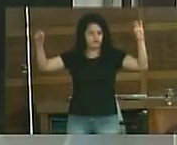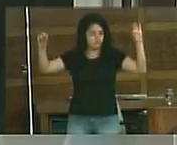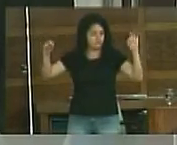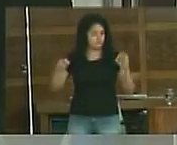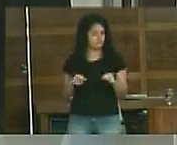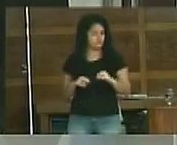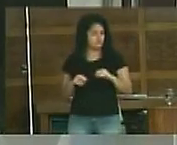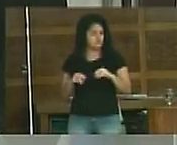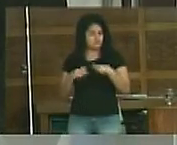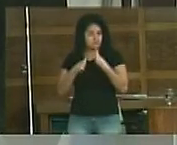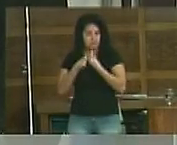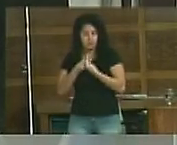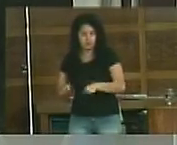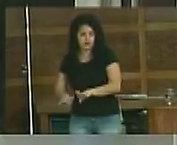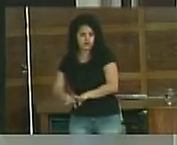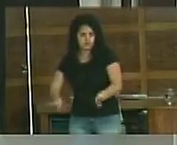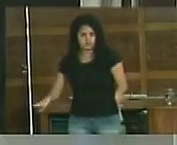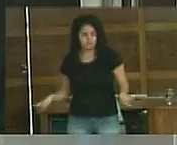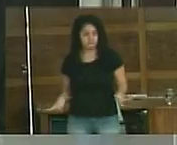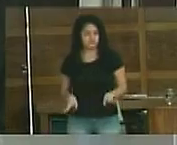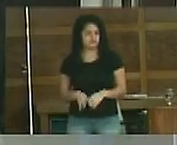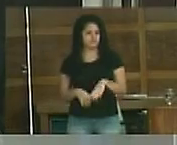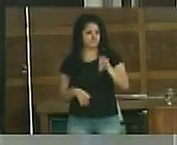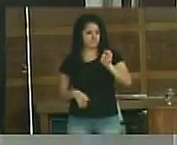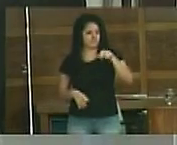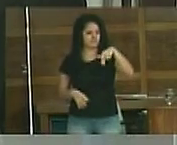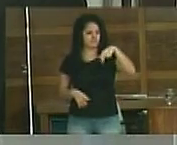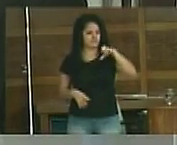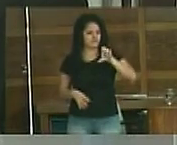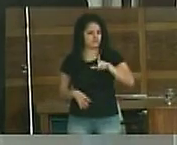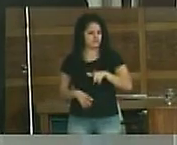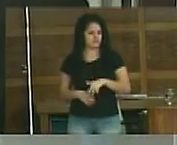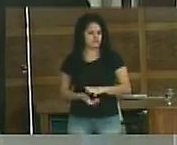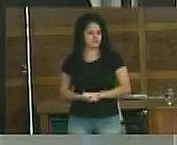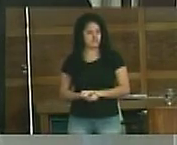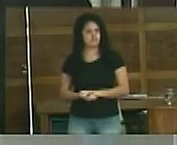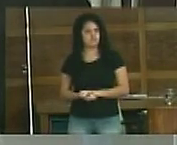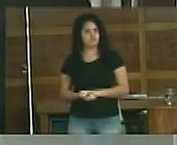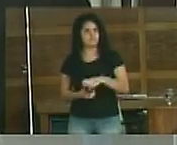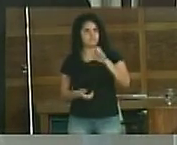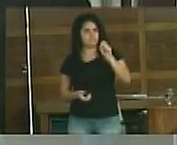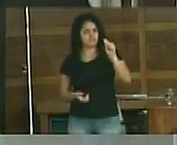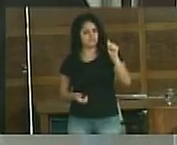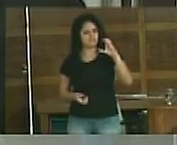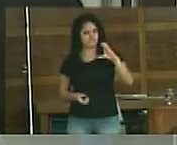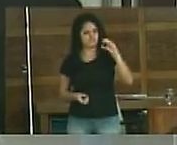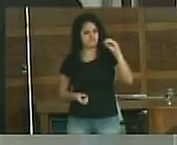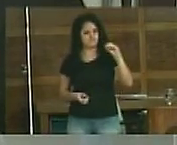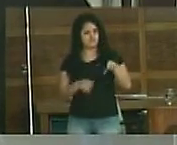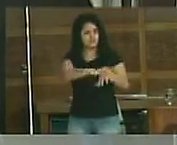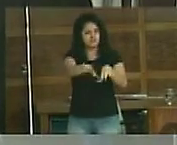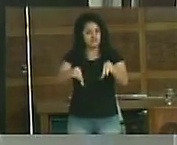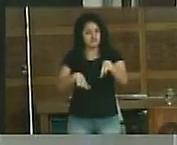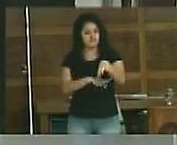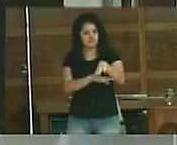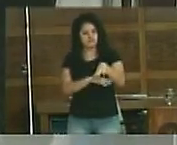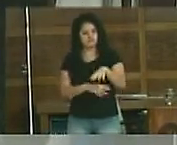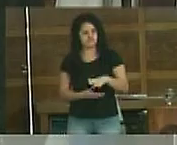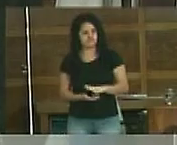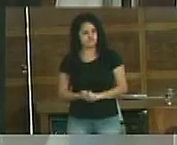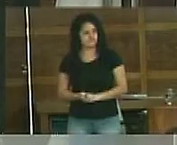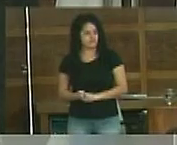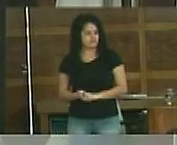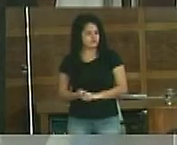os cabos estão no chão. Os cabos da Enel, né, Jane? Saco do Céu, ó, a ilha aqui.